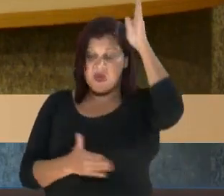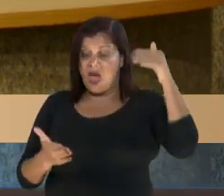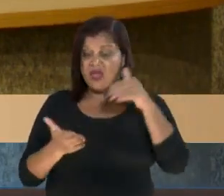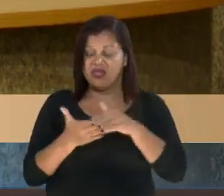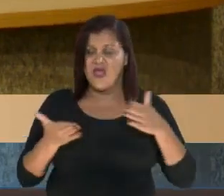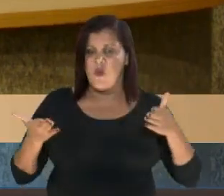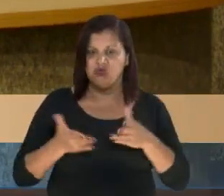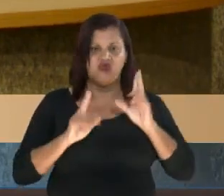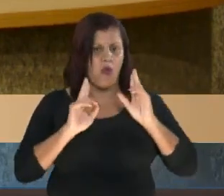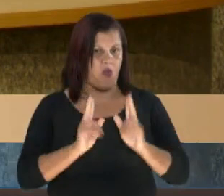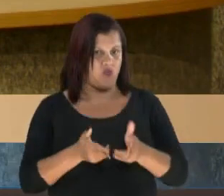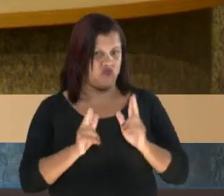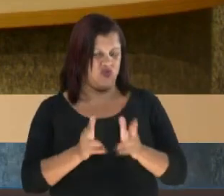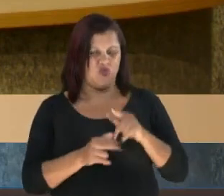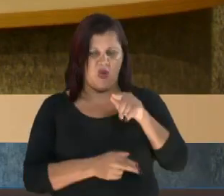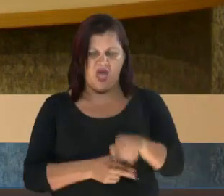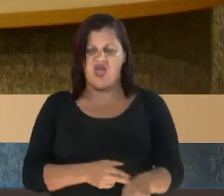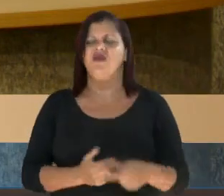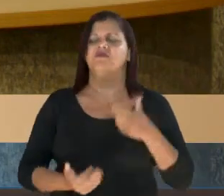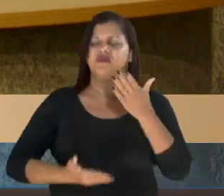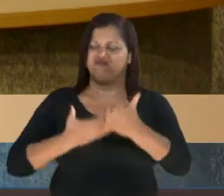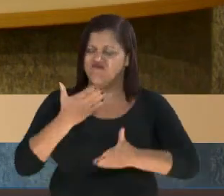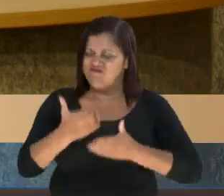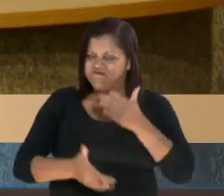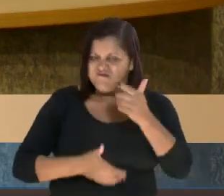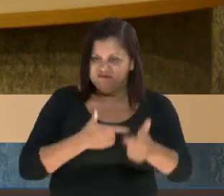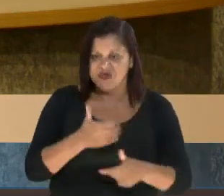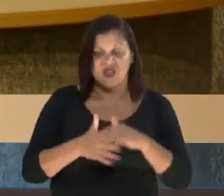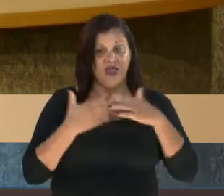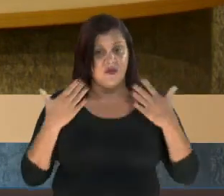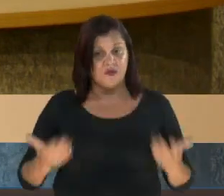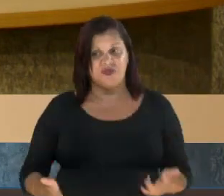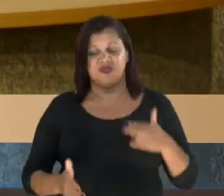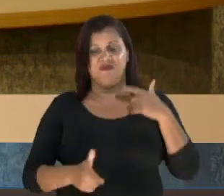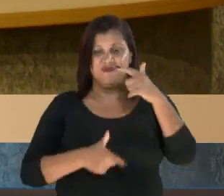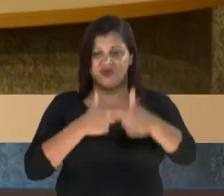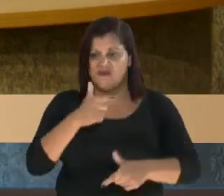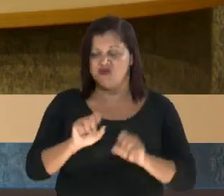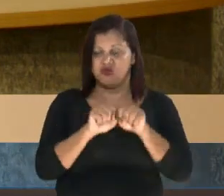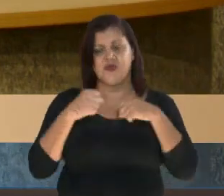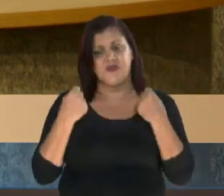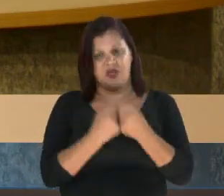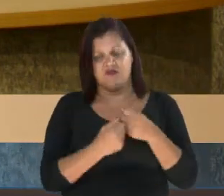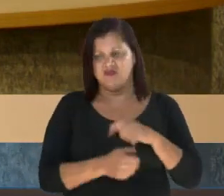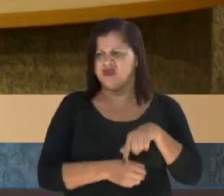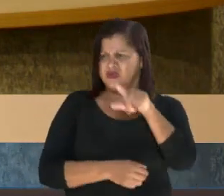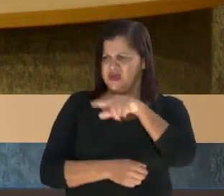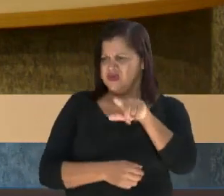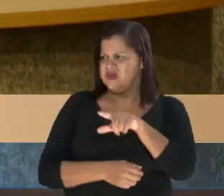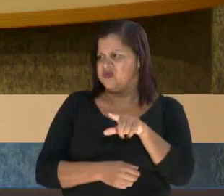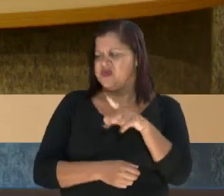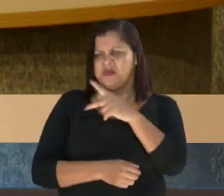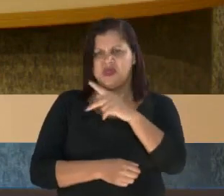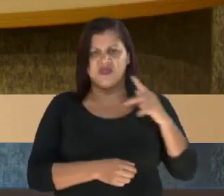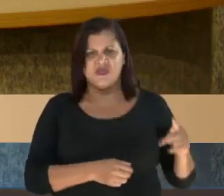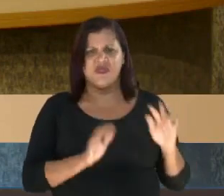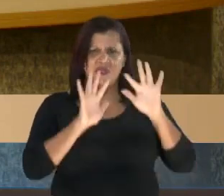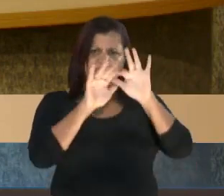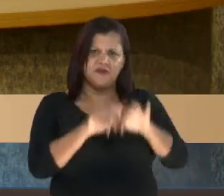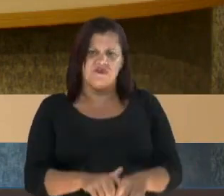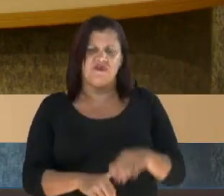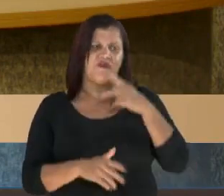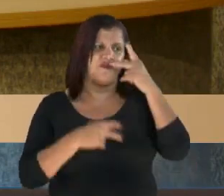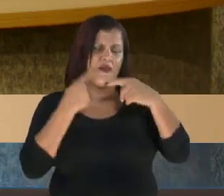hoje continua aí prestando serviço inclusive um serviço social Então o senhor presidente eu encerro minha Fala